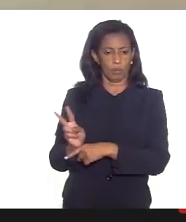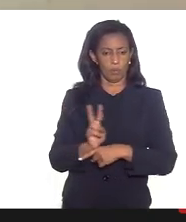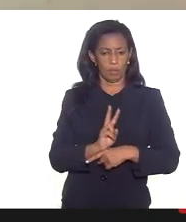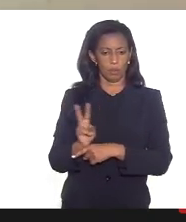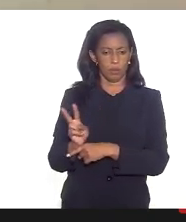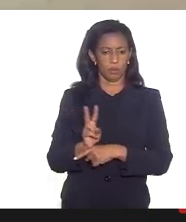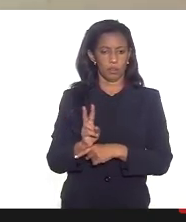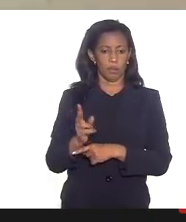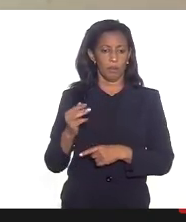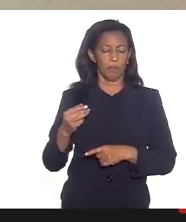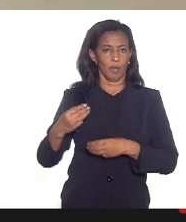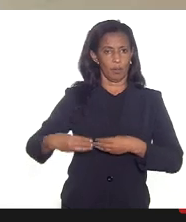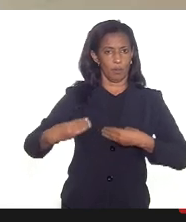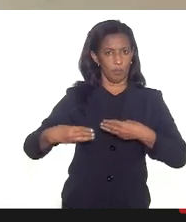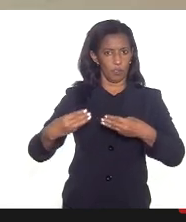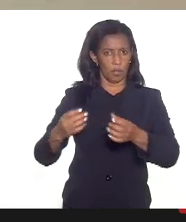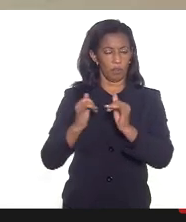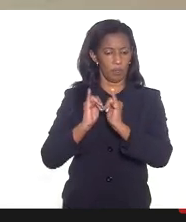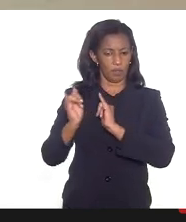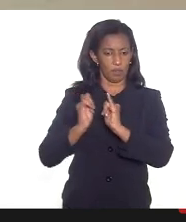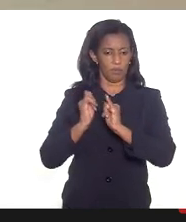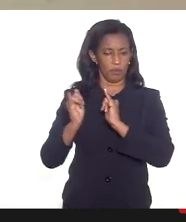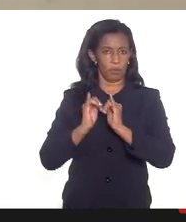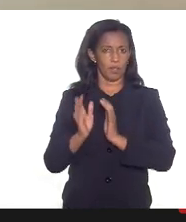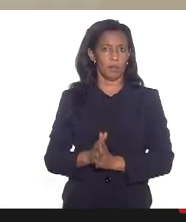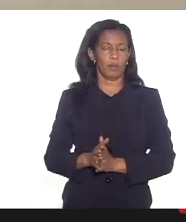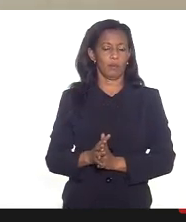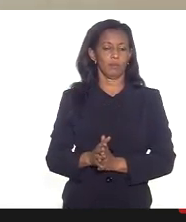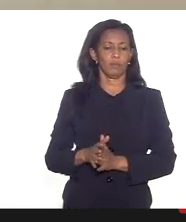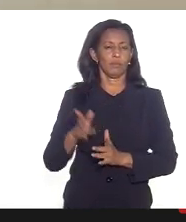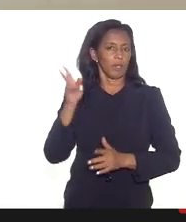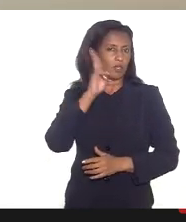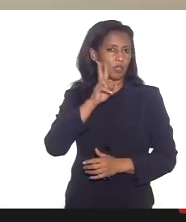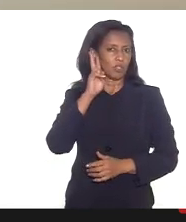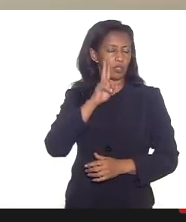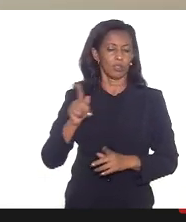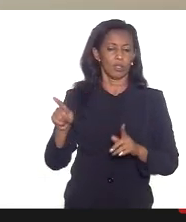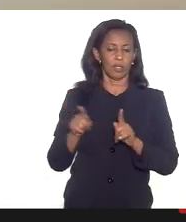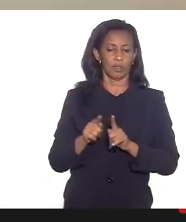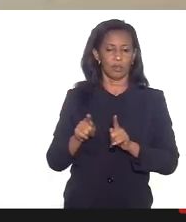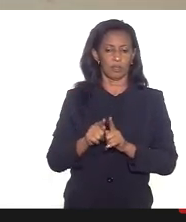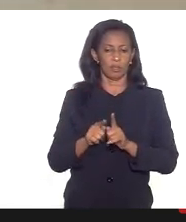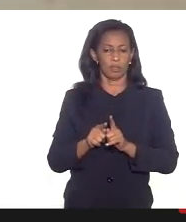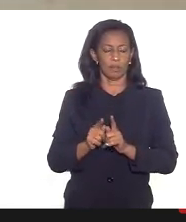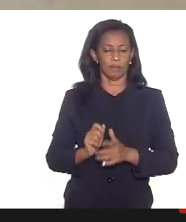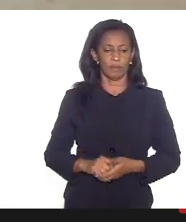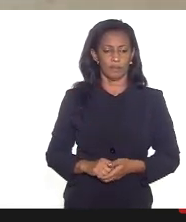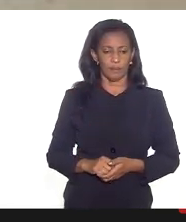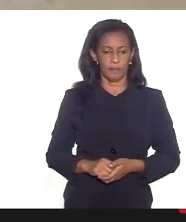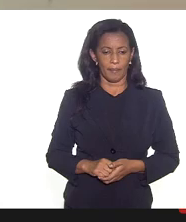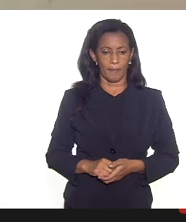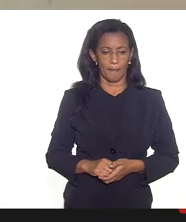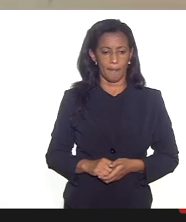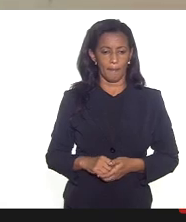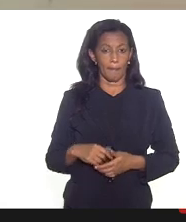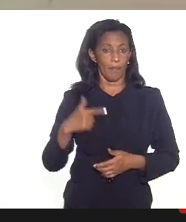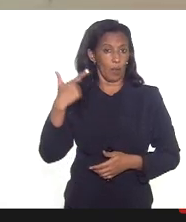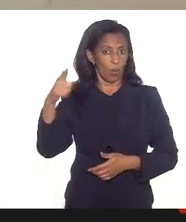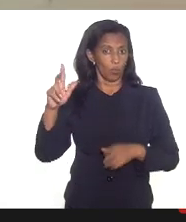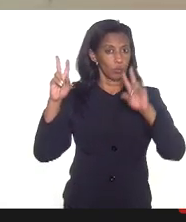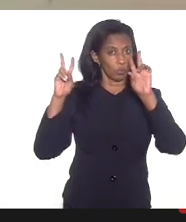o teu ministério pelos dados do ministério os dados históricos da história do Inácio é